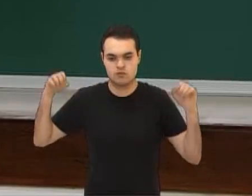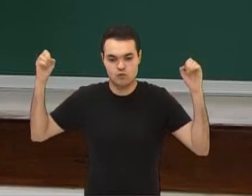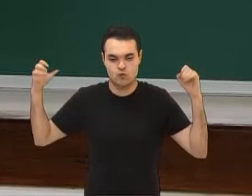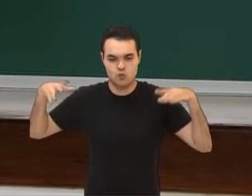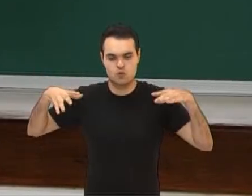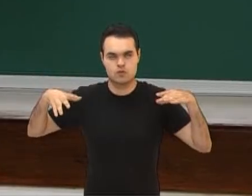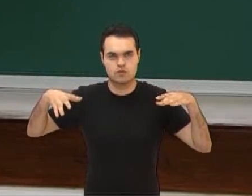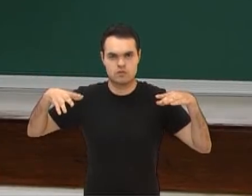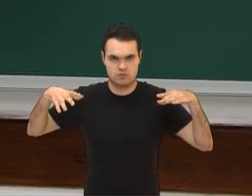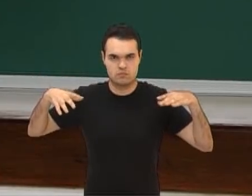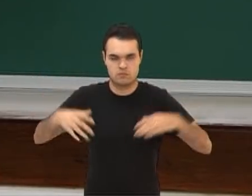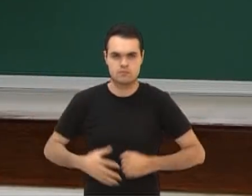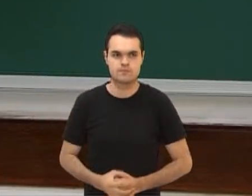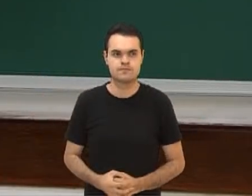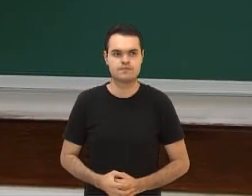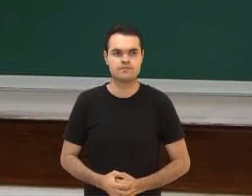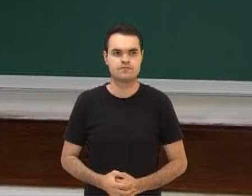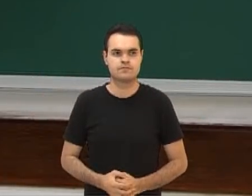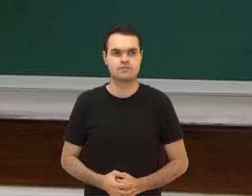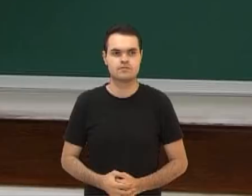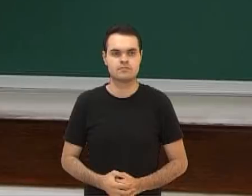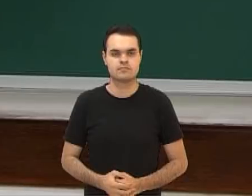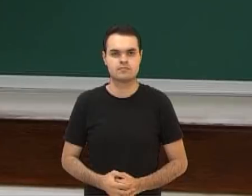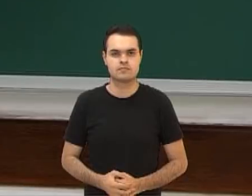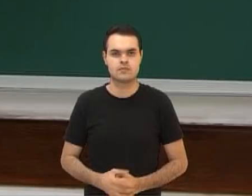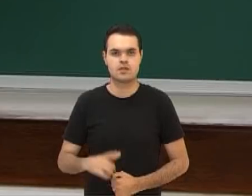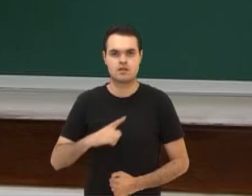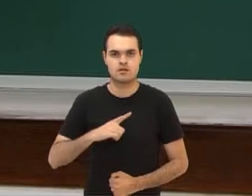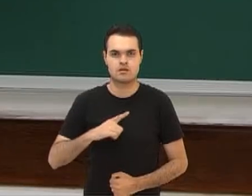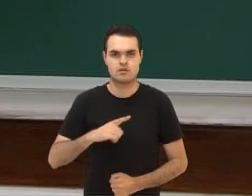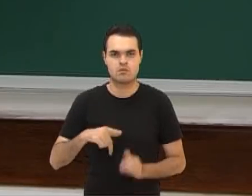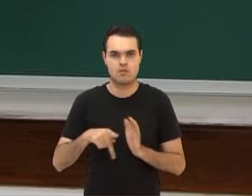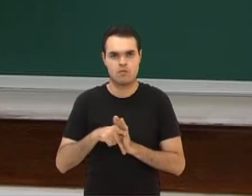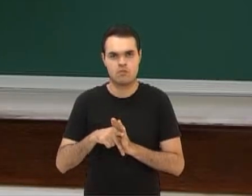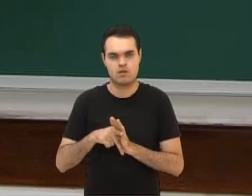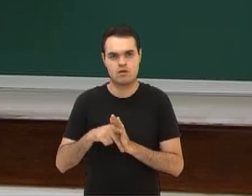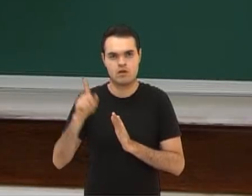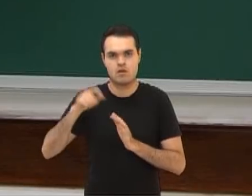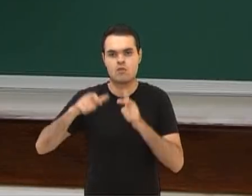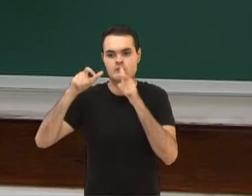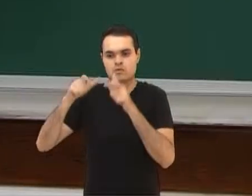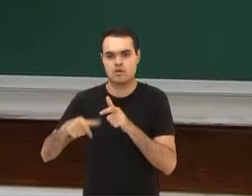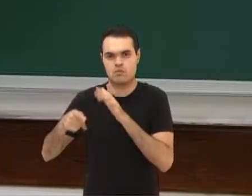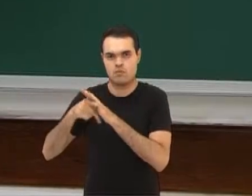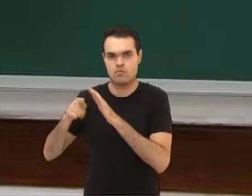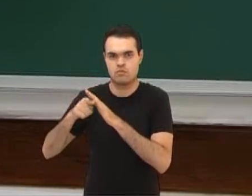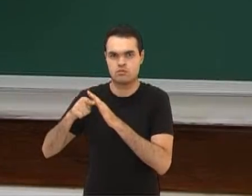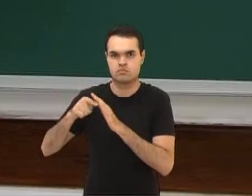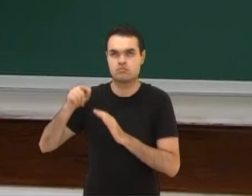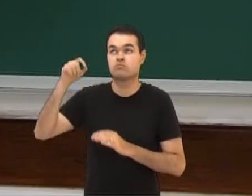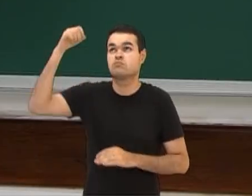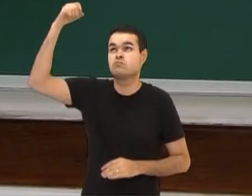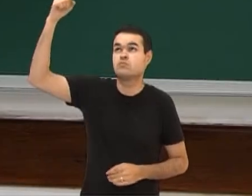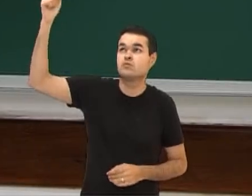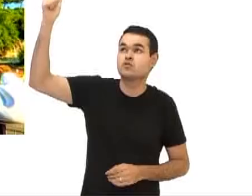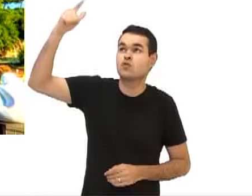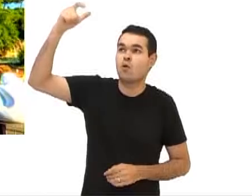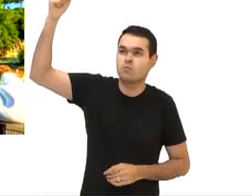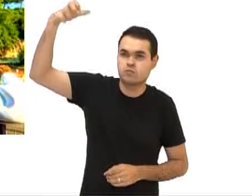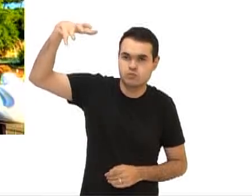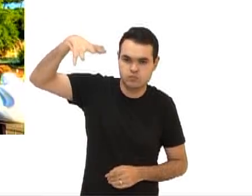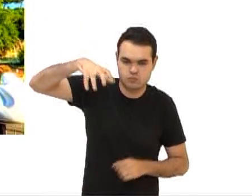as colunas, tá, pessoal? Tinham os óculos que falavam, né, que eram um buraco no teto para entrar a